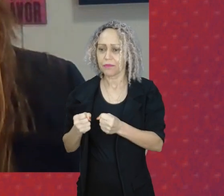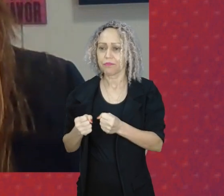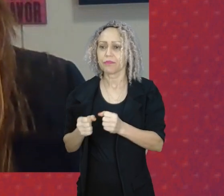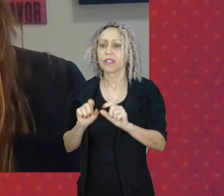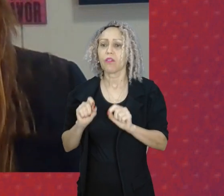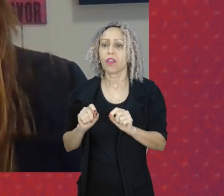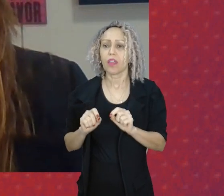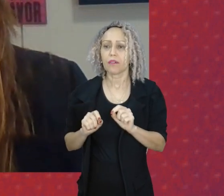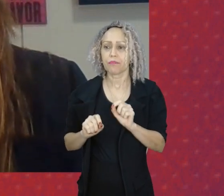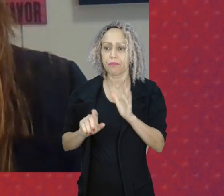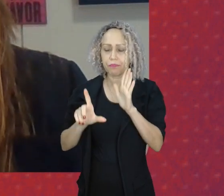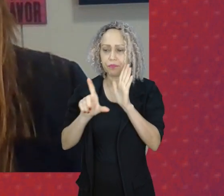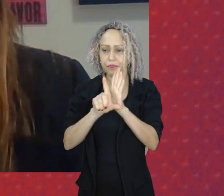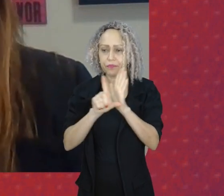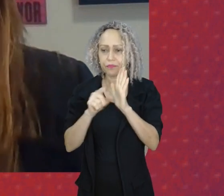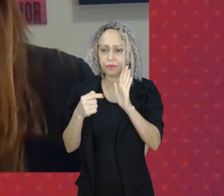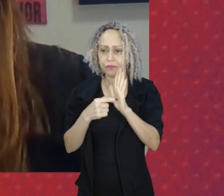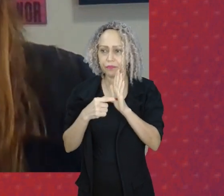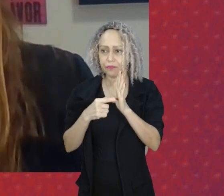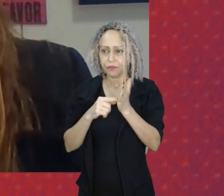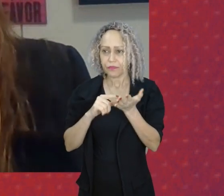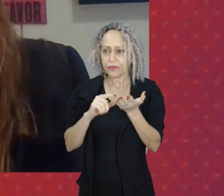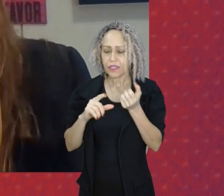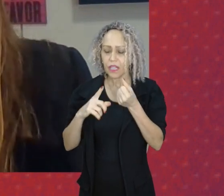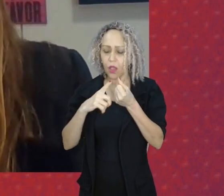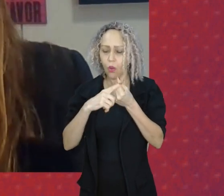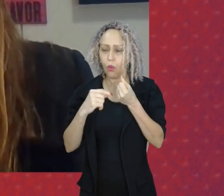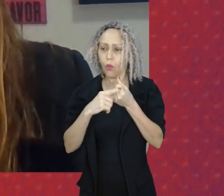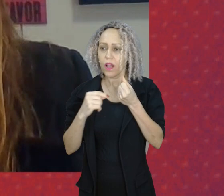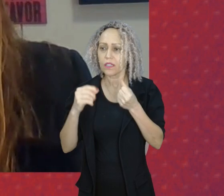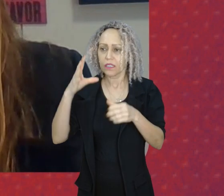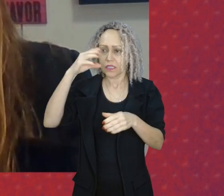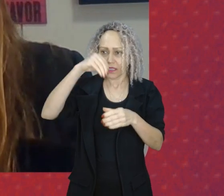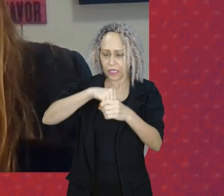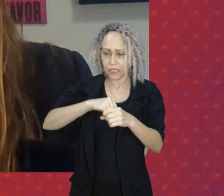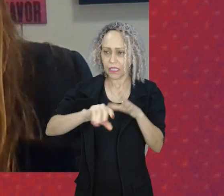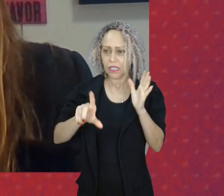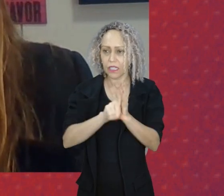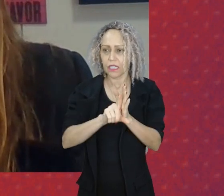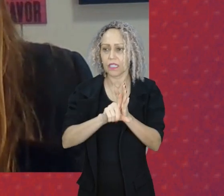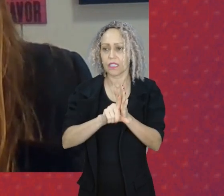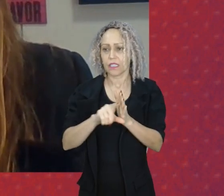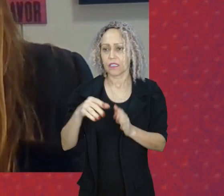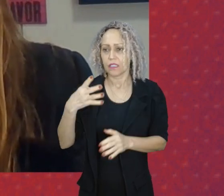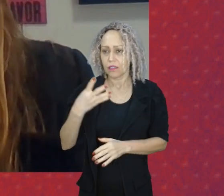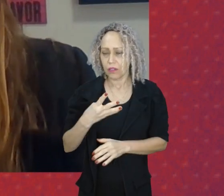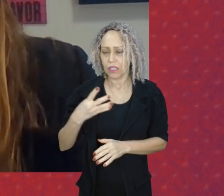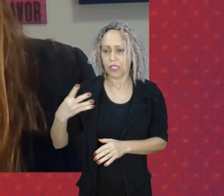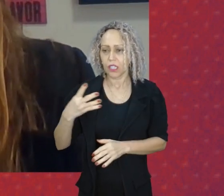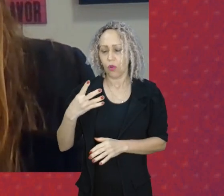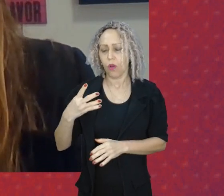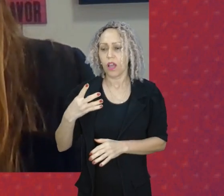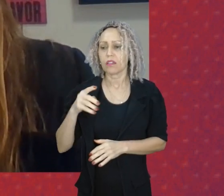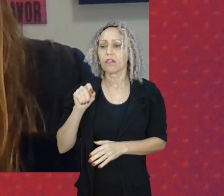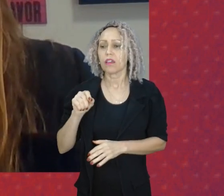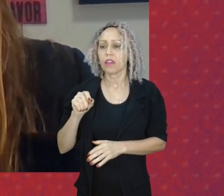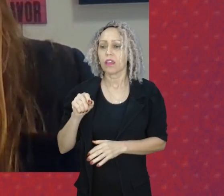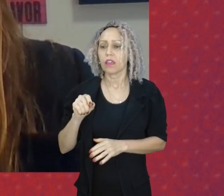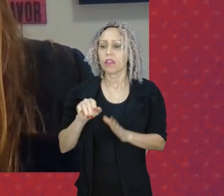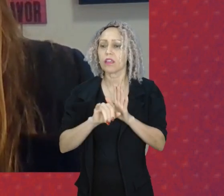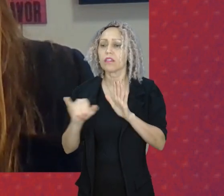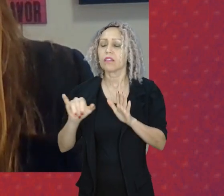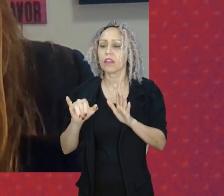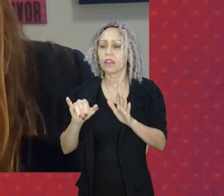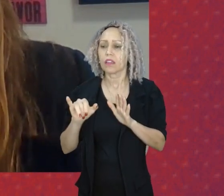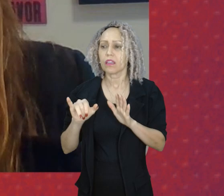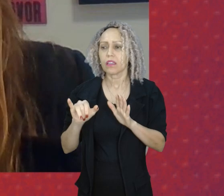né, que é o artigo que tem dentro da lei dos partidos políticos, o artigo 44, que diz o seguinte,